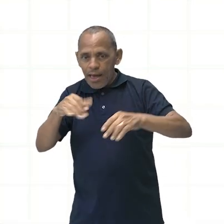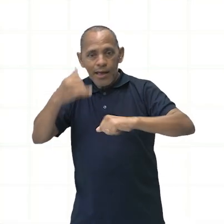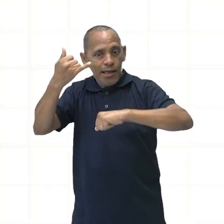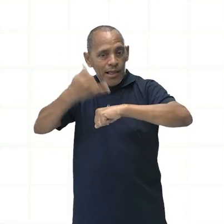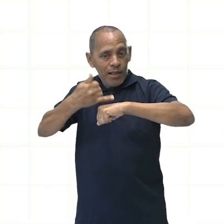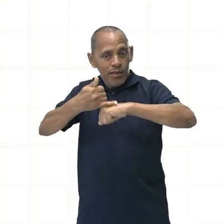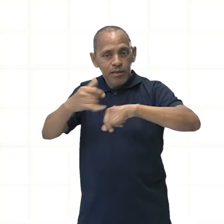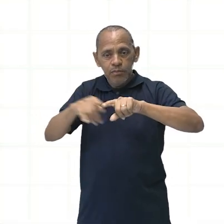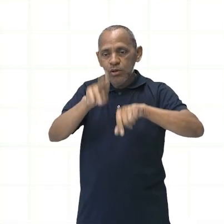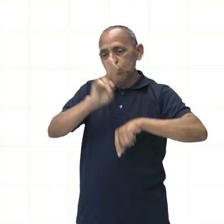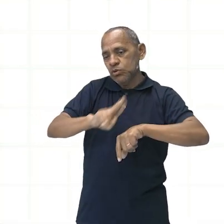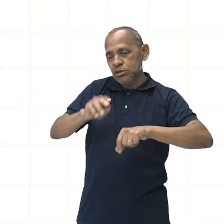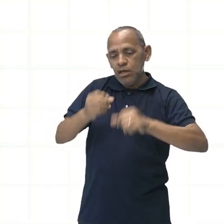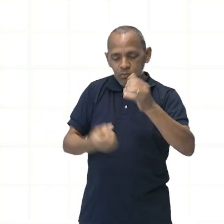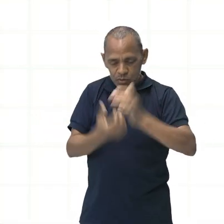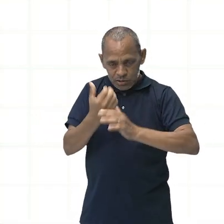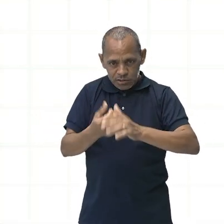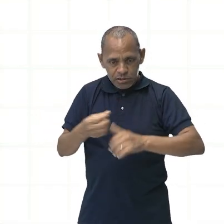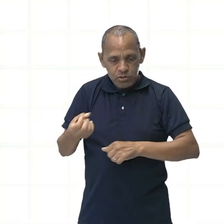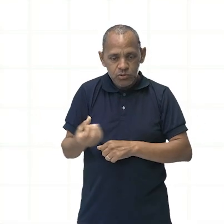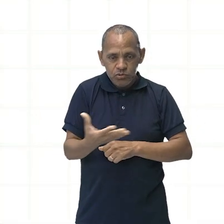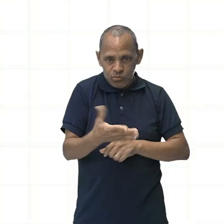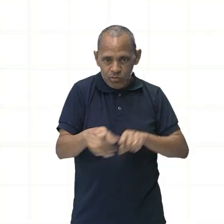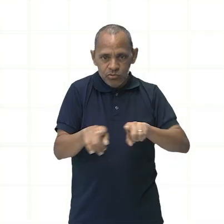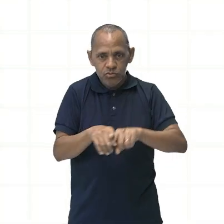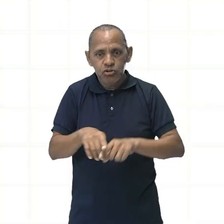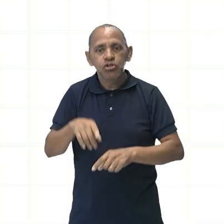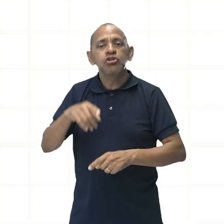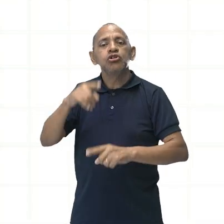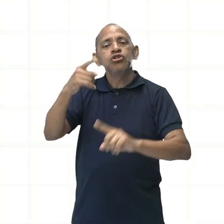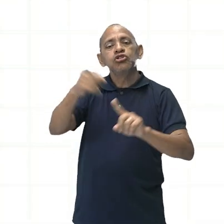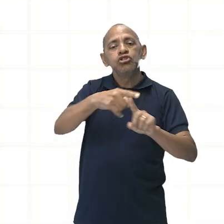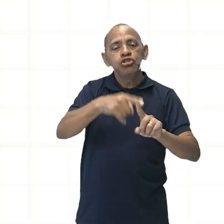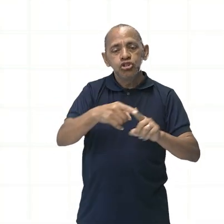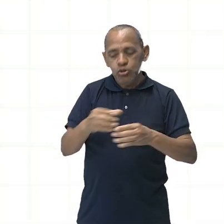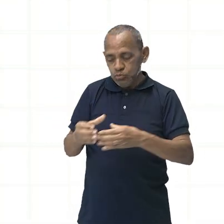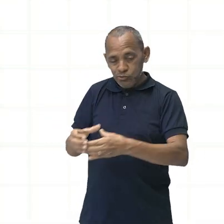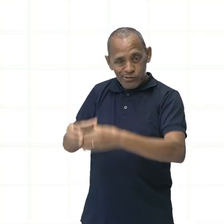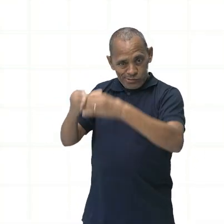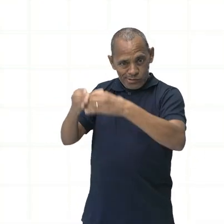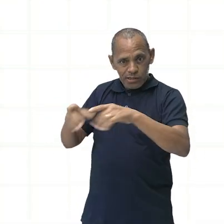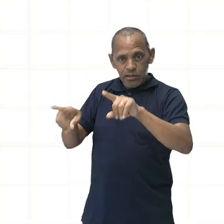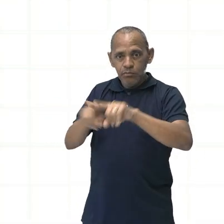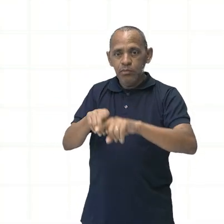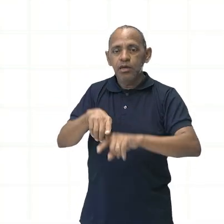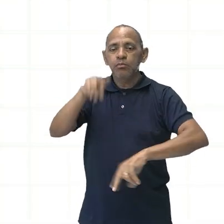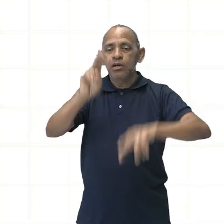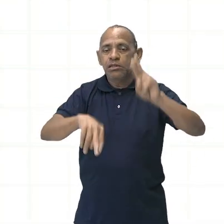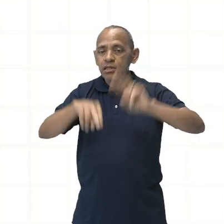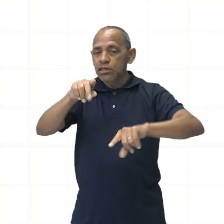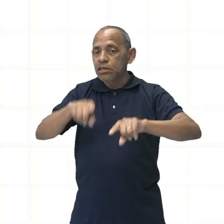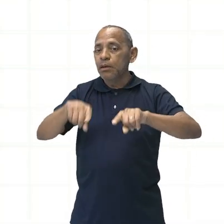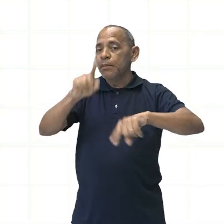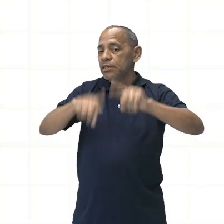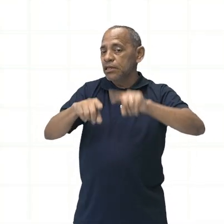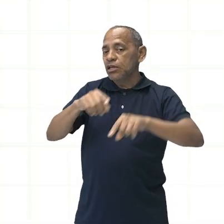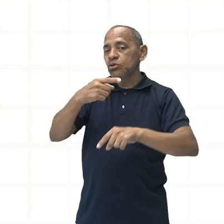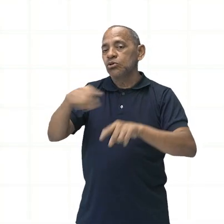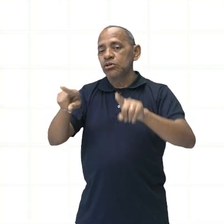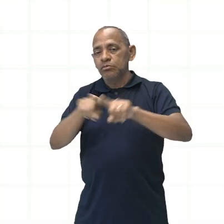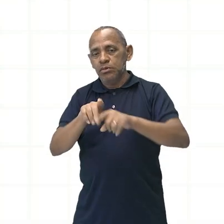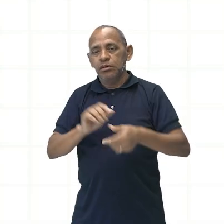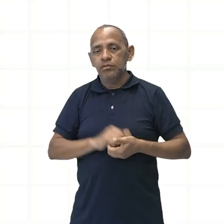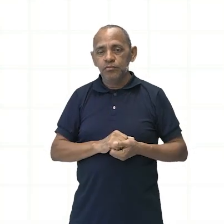que vão ser utilizadas para produzir novas latas, bem como outros itens metálicos a partir